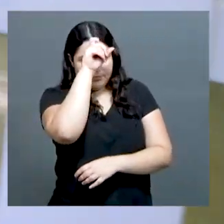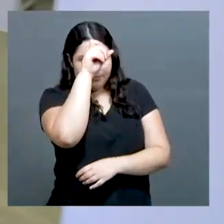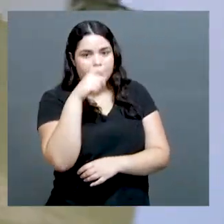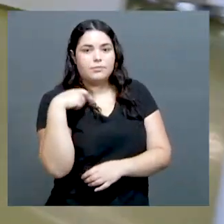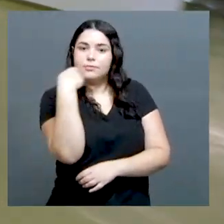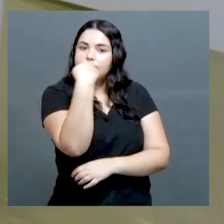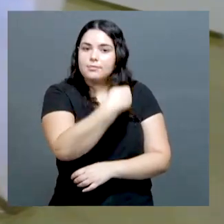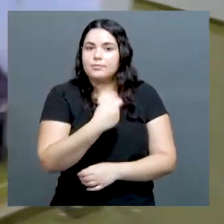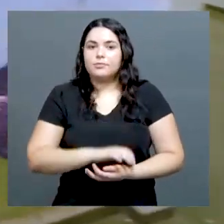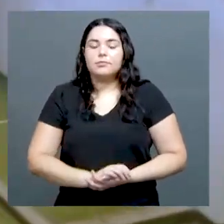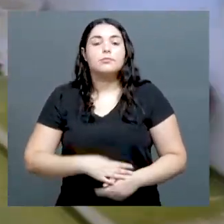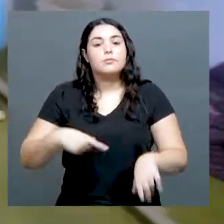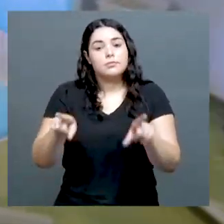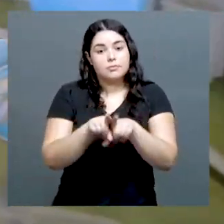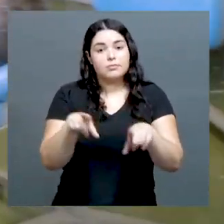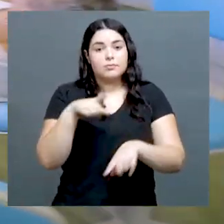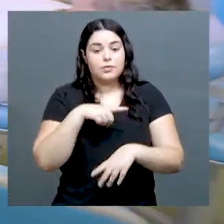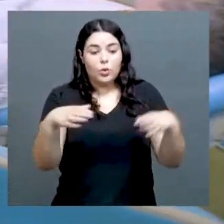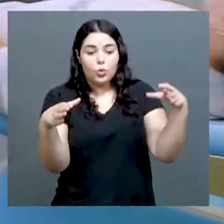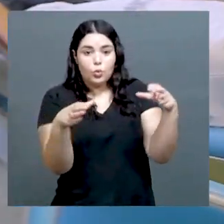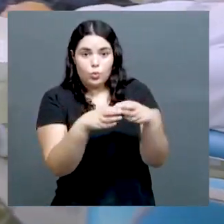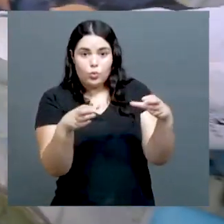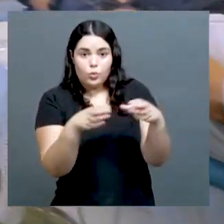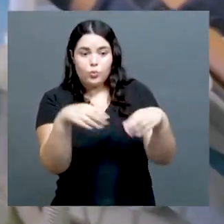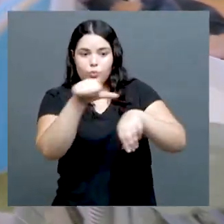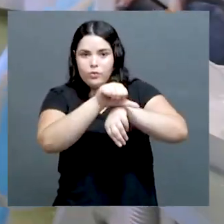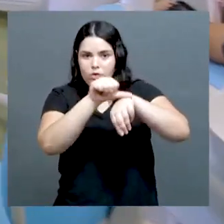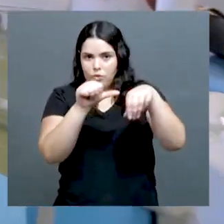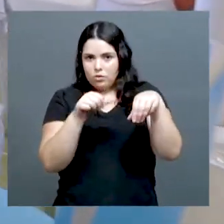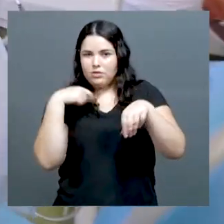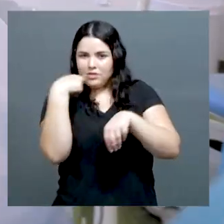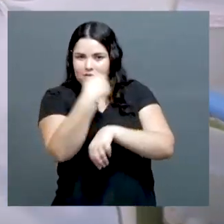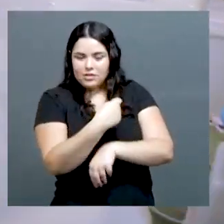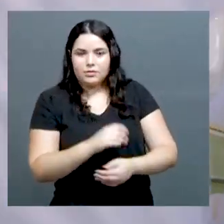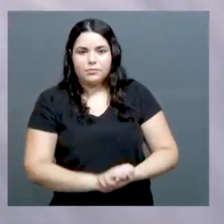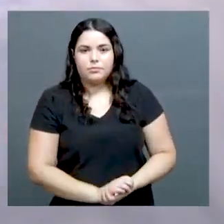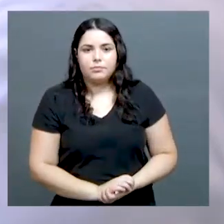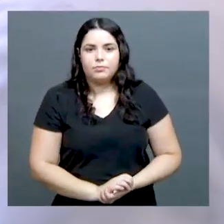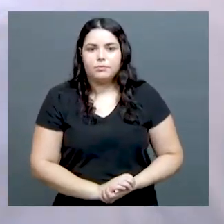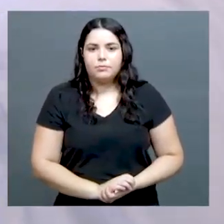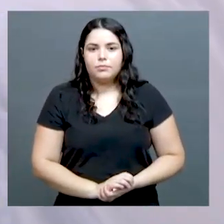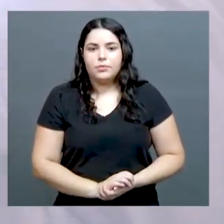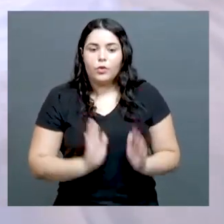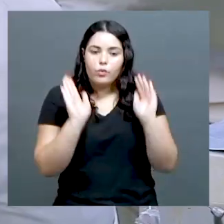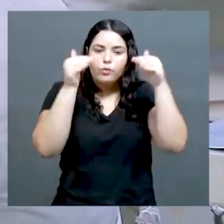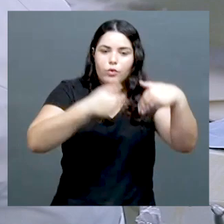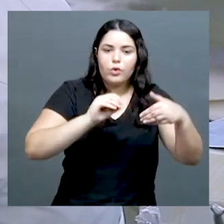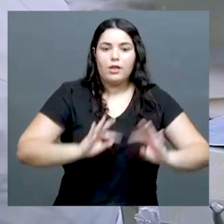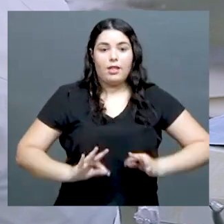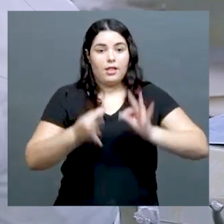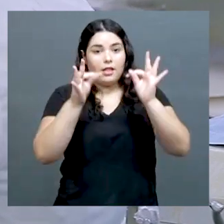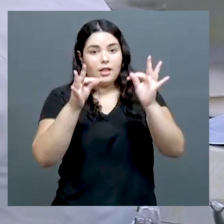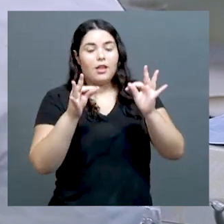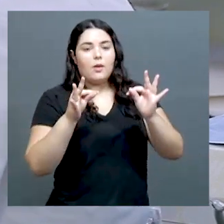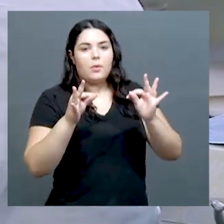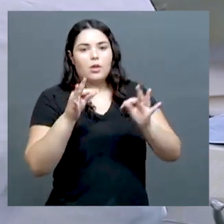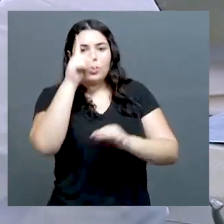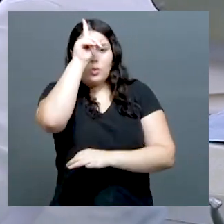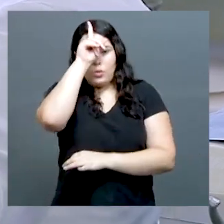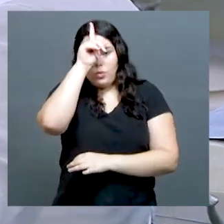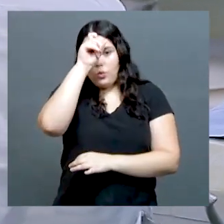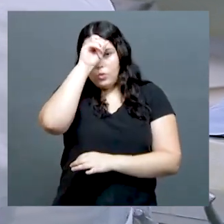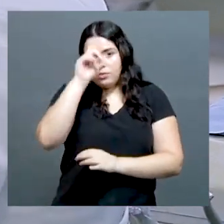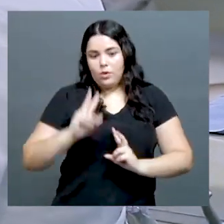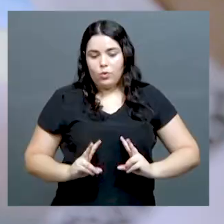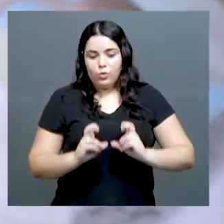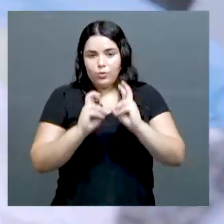O Hospital Odontológico ainda mantém uma equipe de cirurgiões dentistas em programas voltados para o tratamento oncológico no Hospital